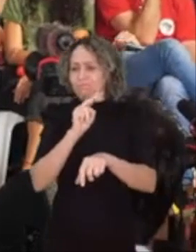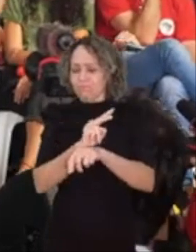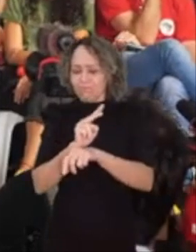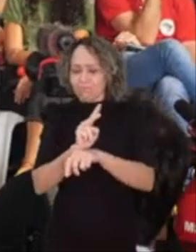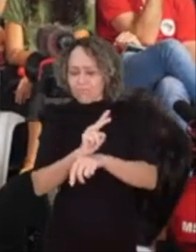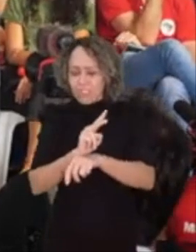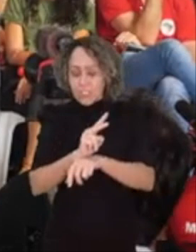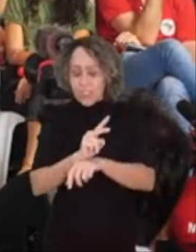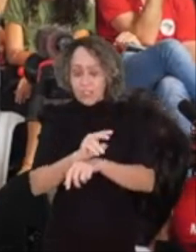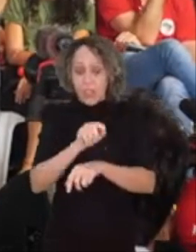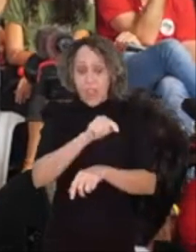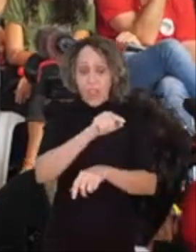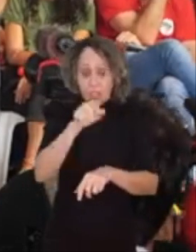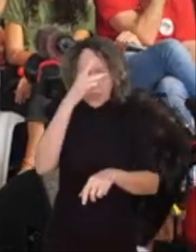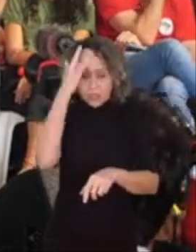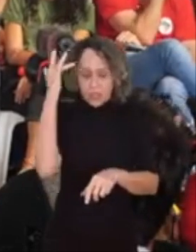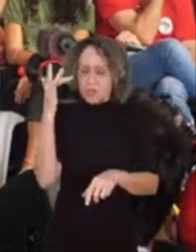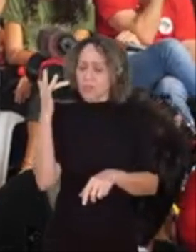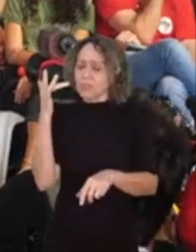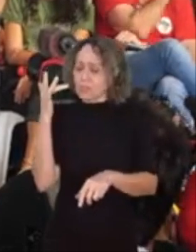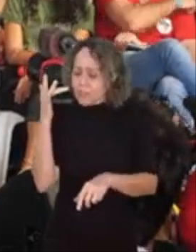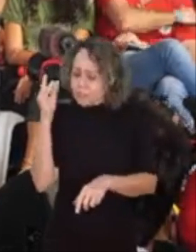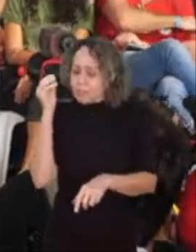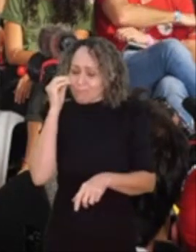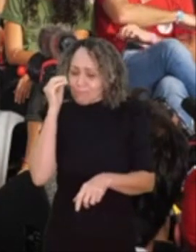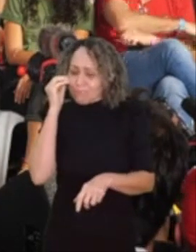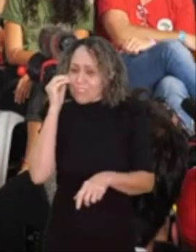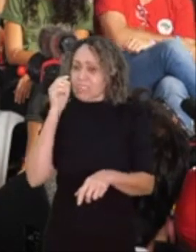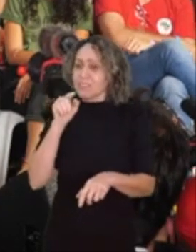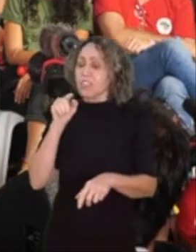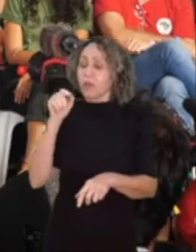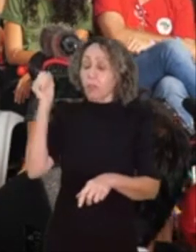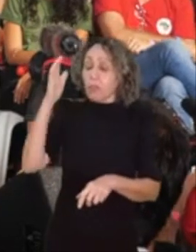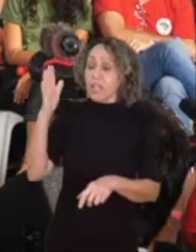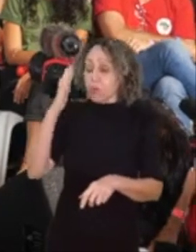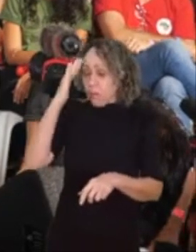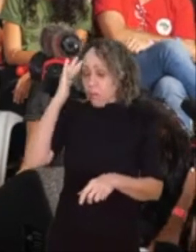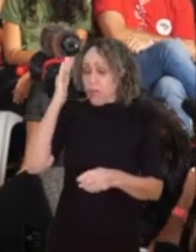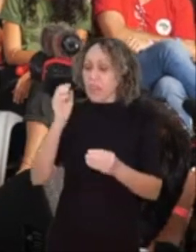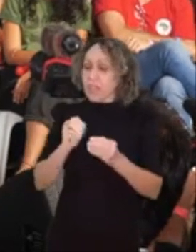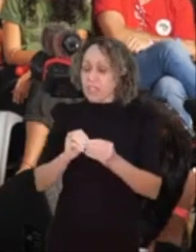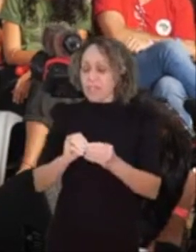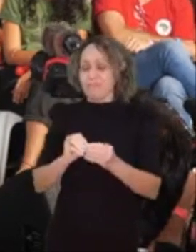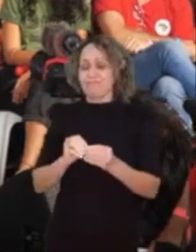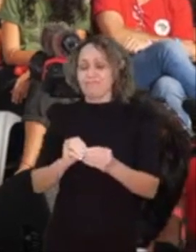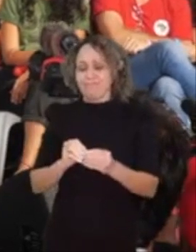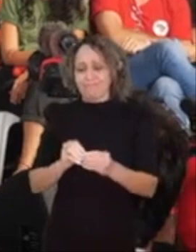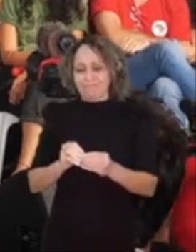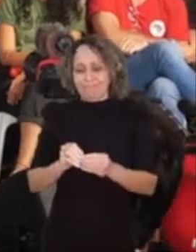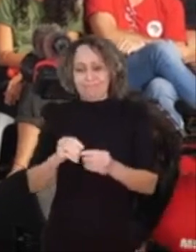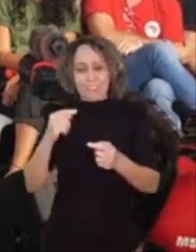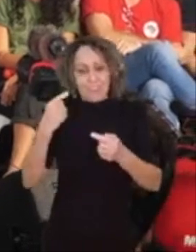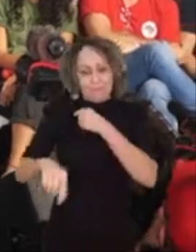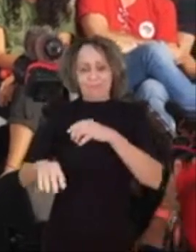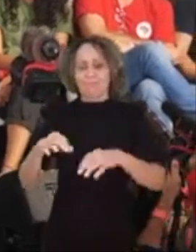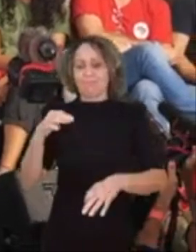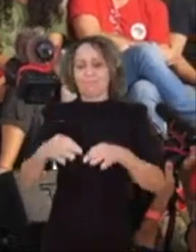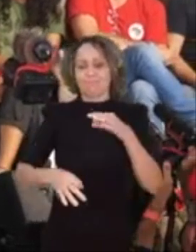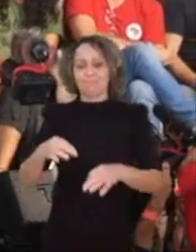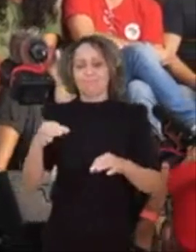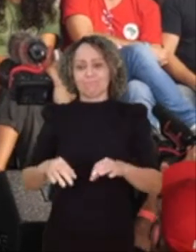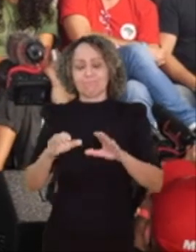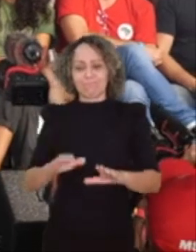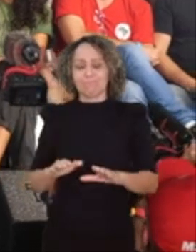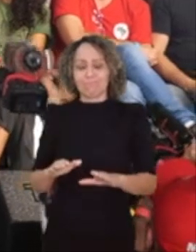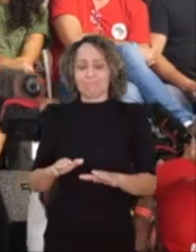eu queria Eduardo que você levasse para tua palestra quem tem mesmo juiz que eu não vou citar o nome